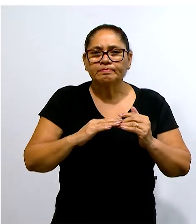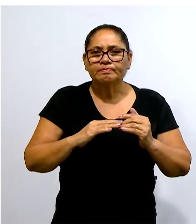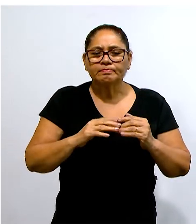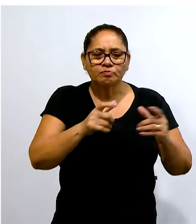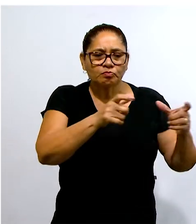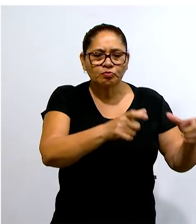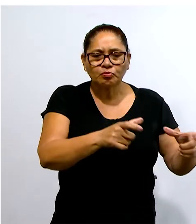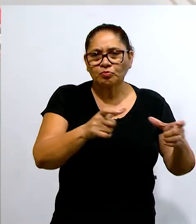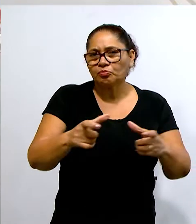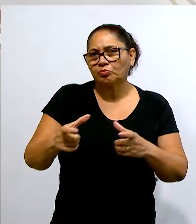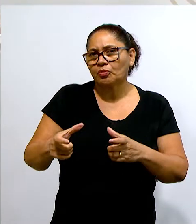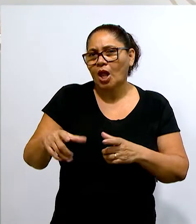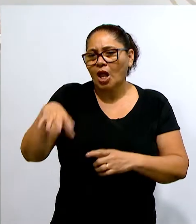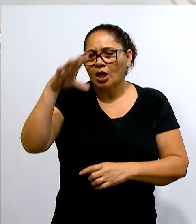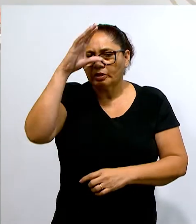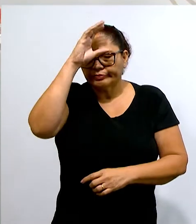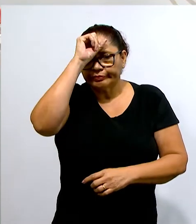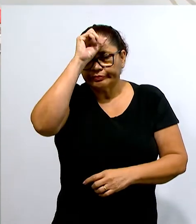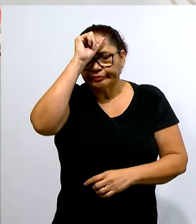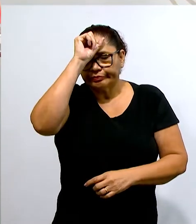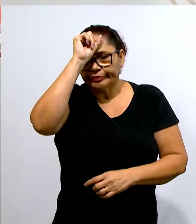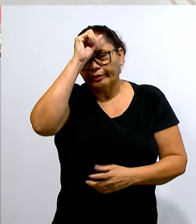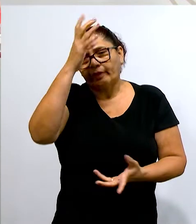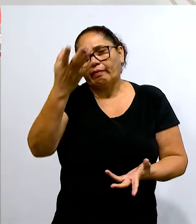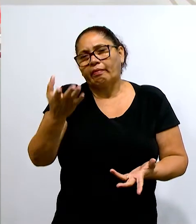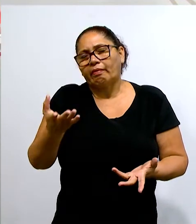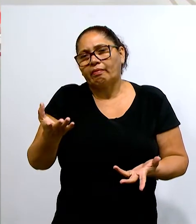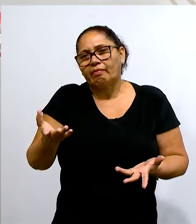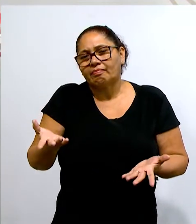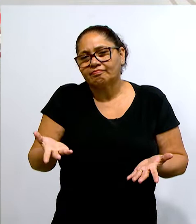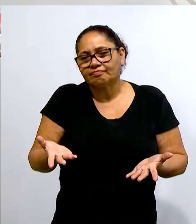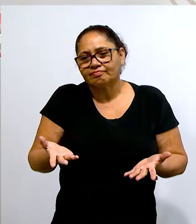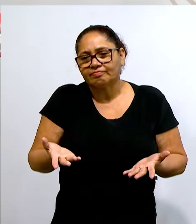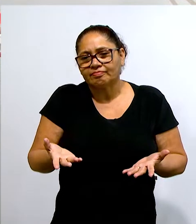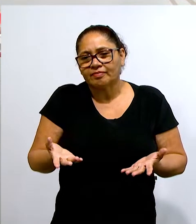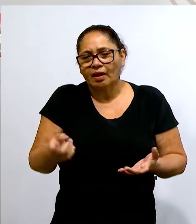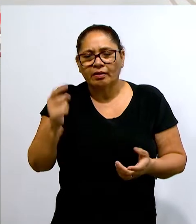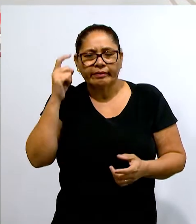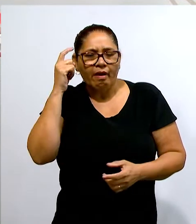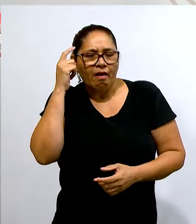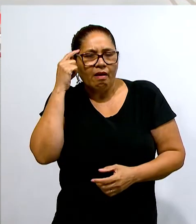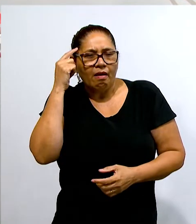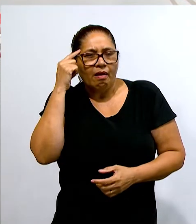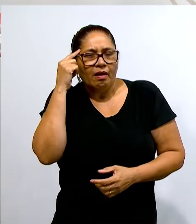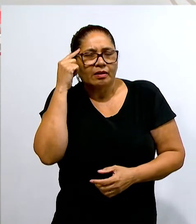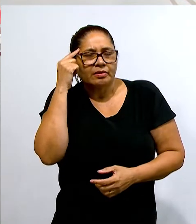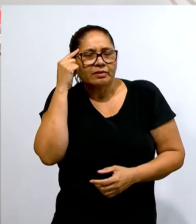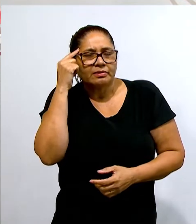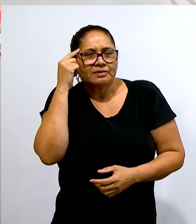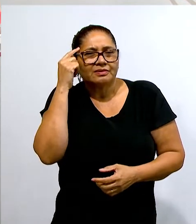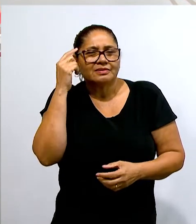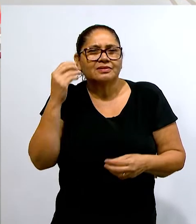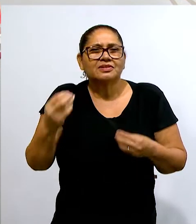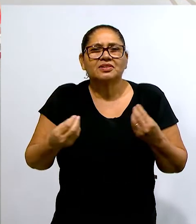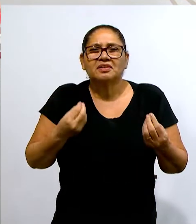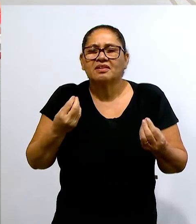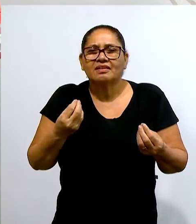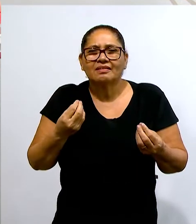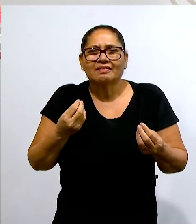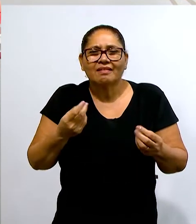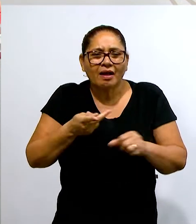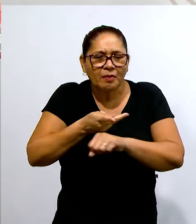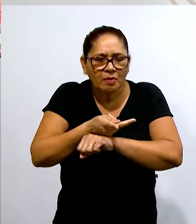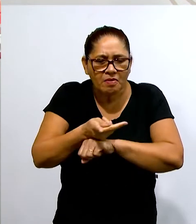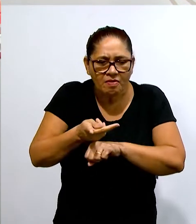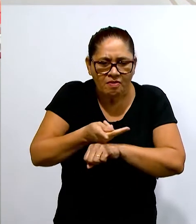de aprendente, de aprendiz, que reflete, um professor reflexivo, que busca